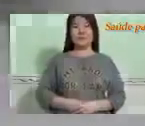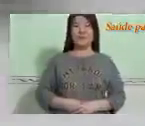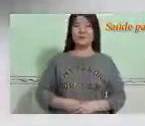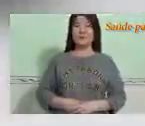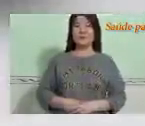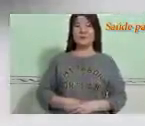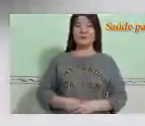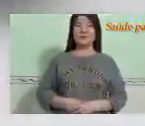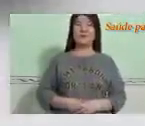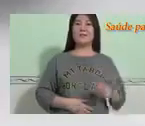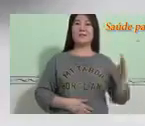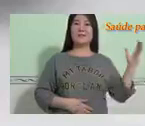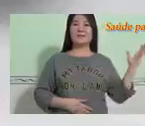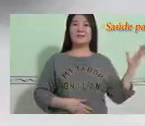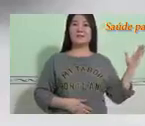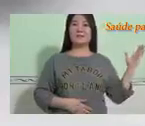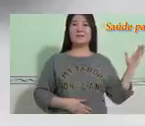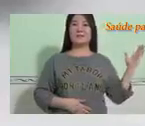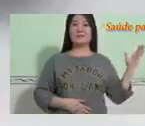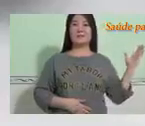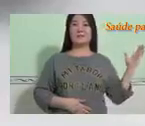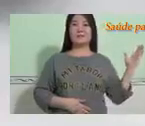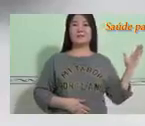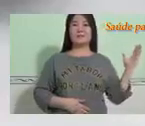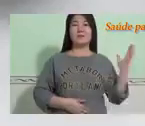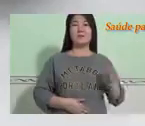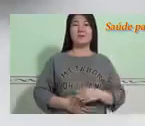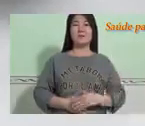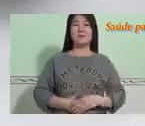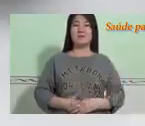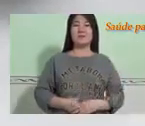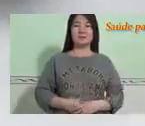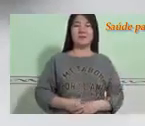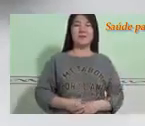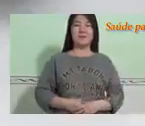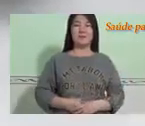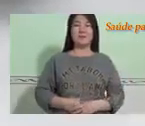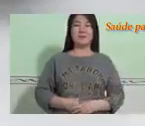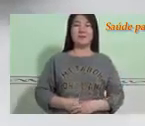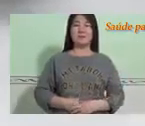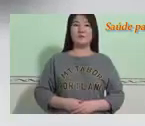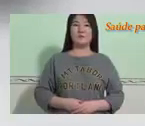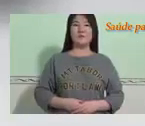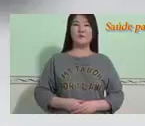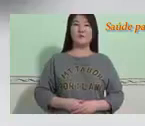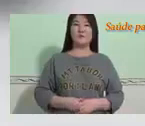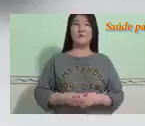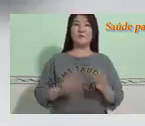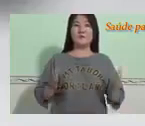ataca especificamente uma proteína que está presente em pessoas com determinados cânceres de mama e de